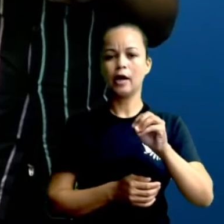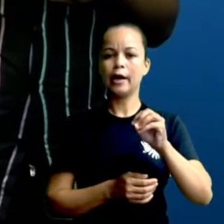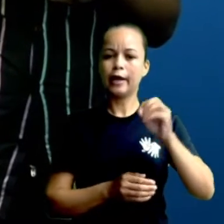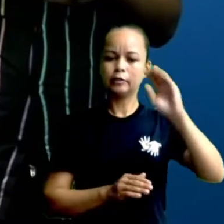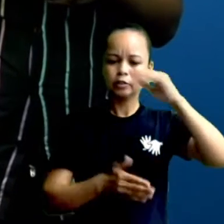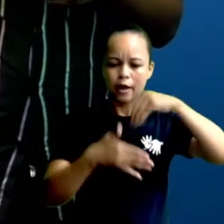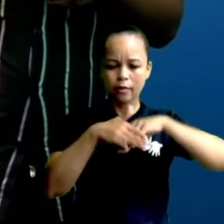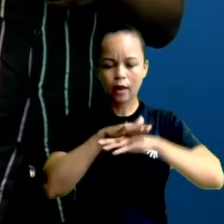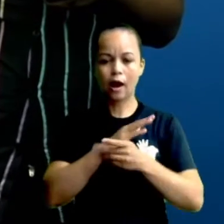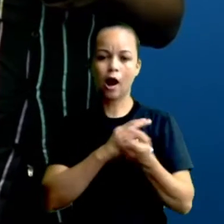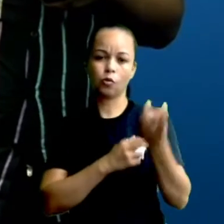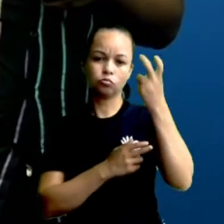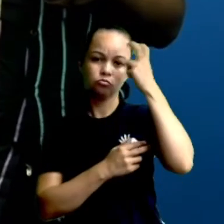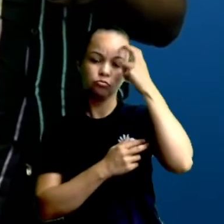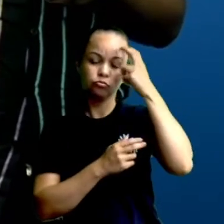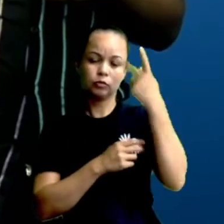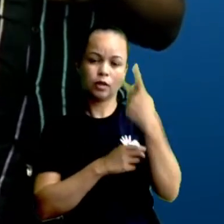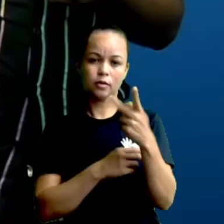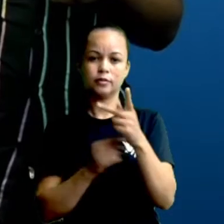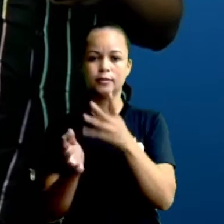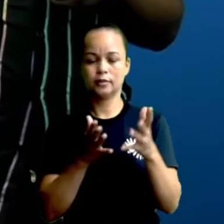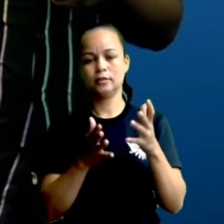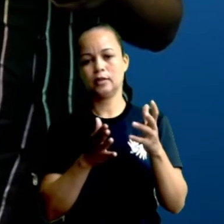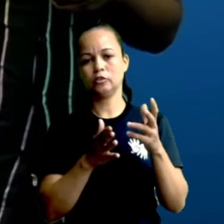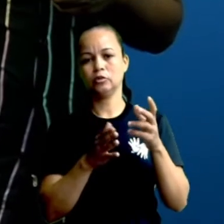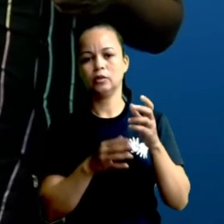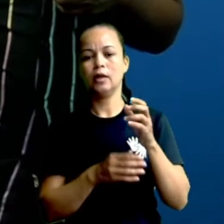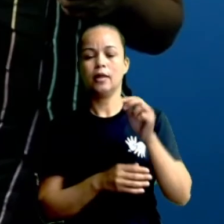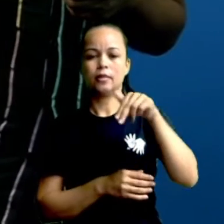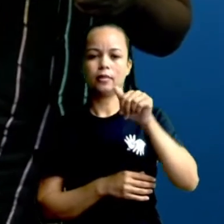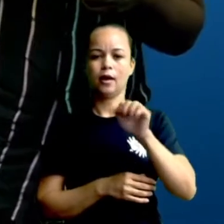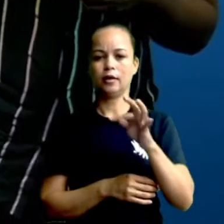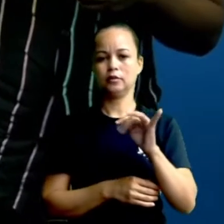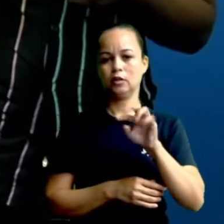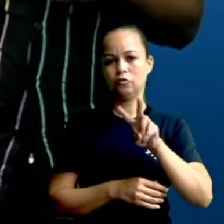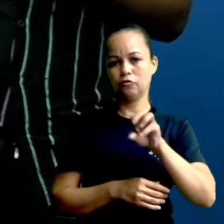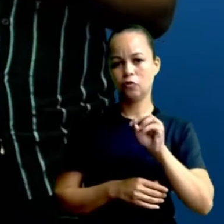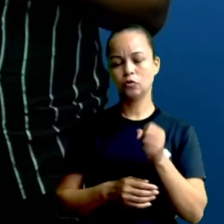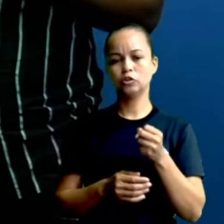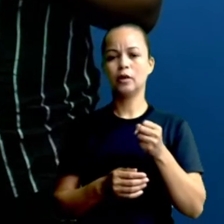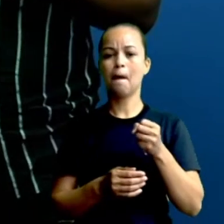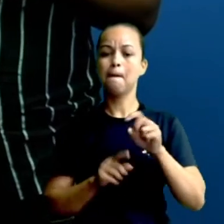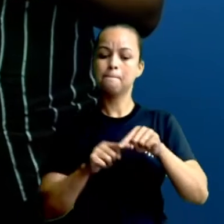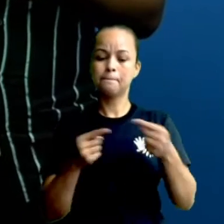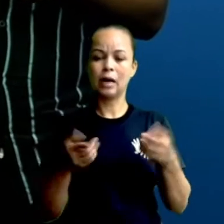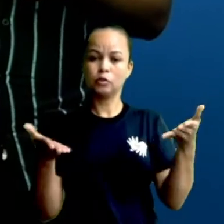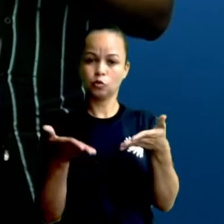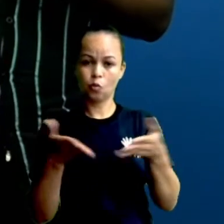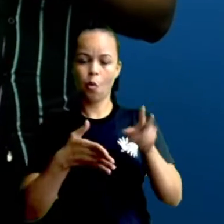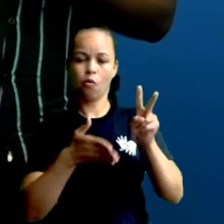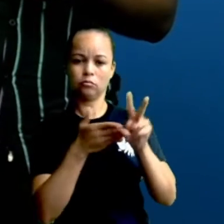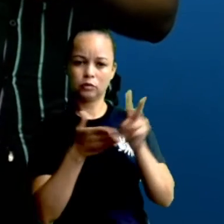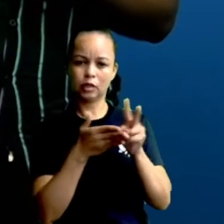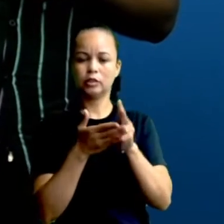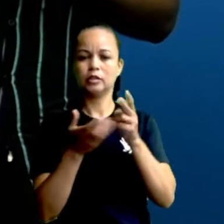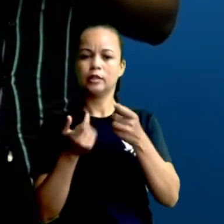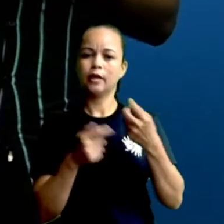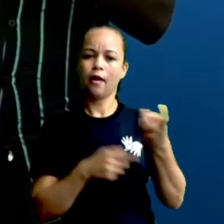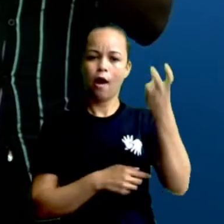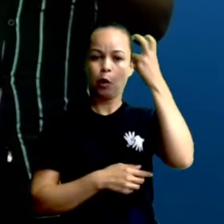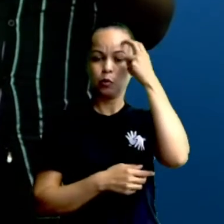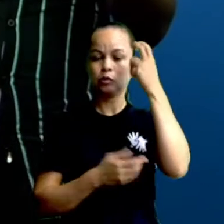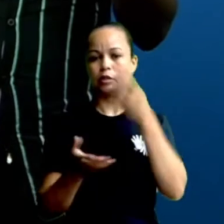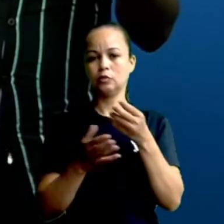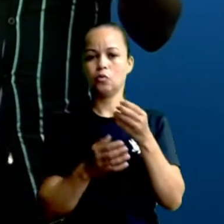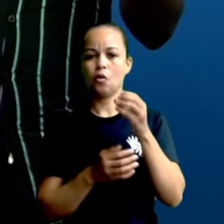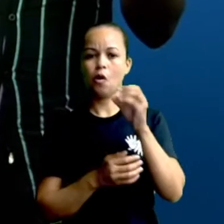nativos antes do processo de colonização, sendo que também os indígenas hoje, eles recebem a influência da cultura ocidental, né?